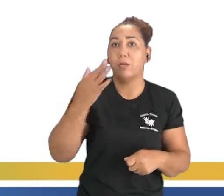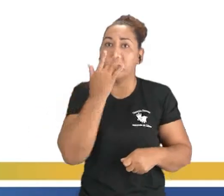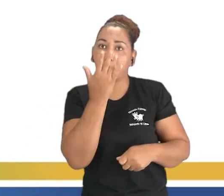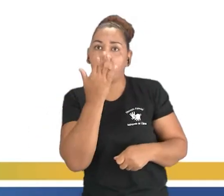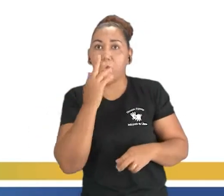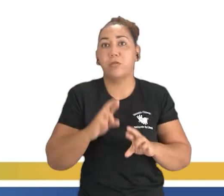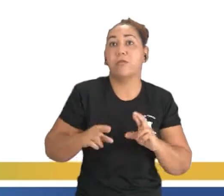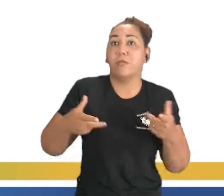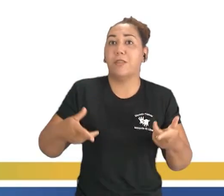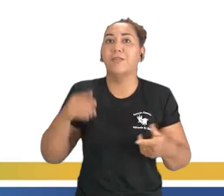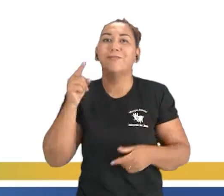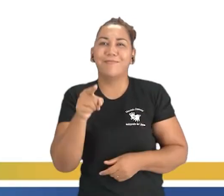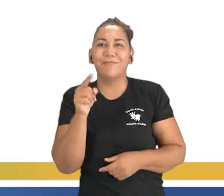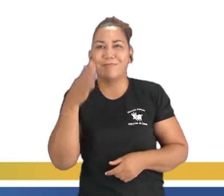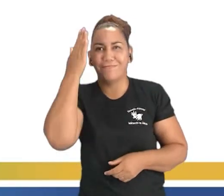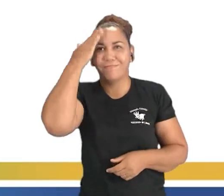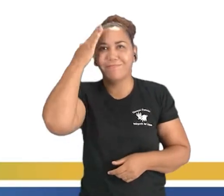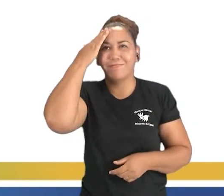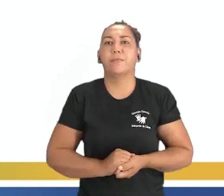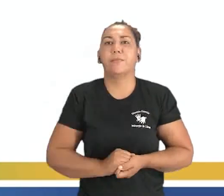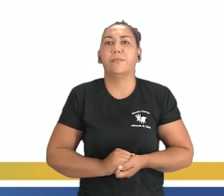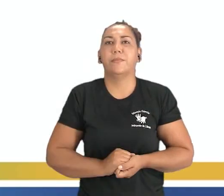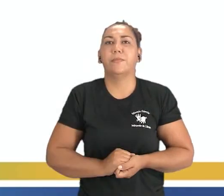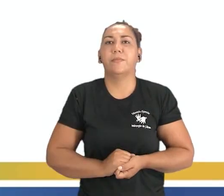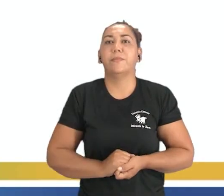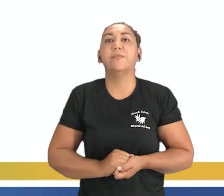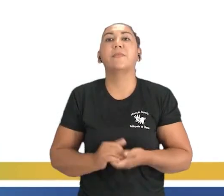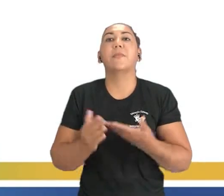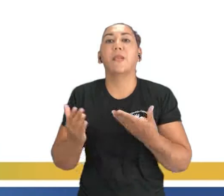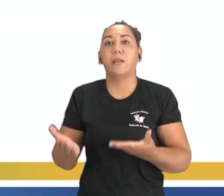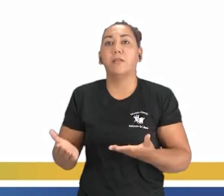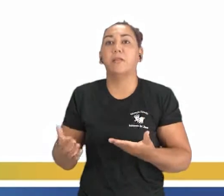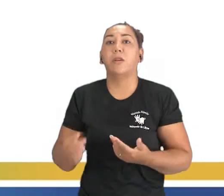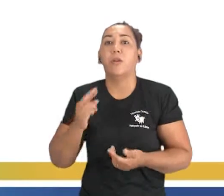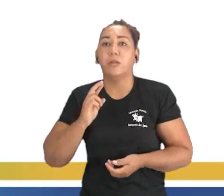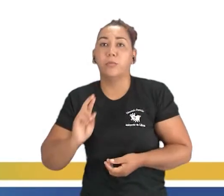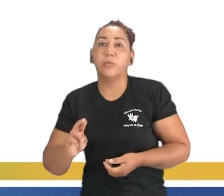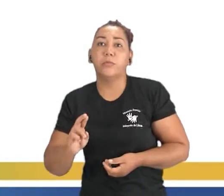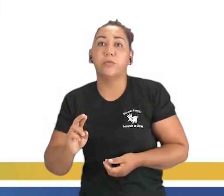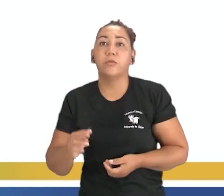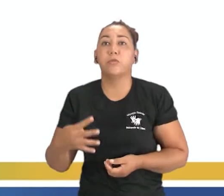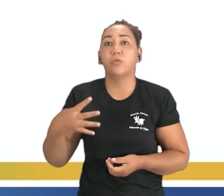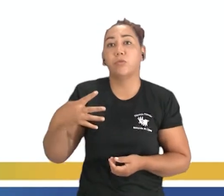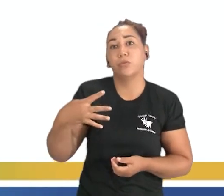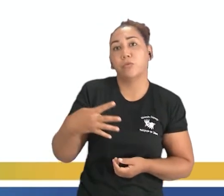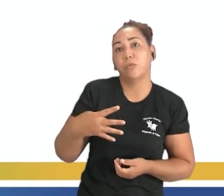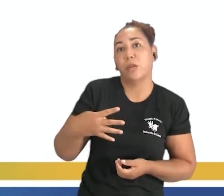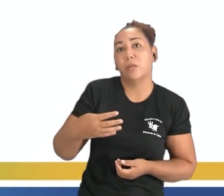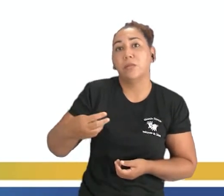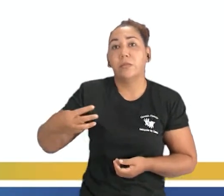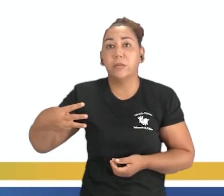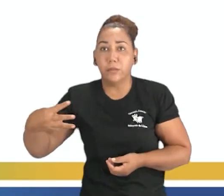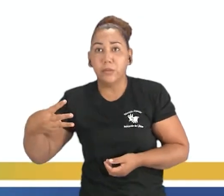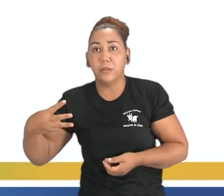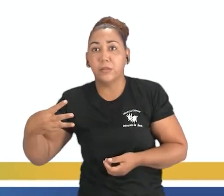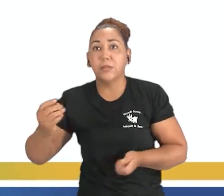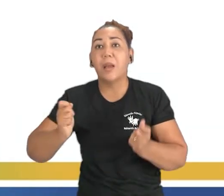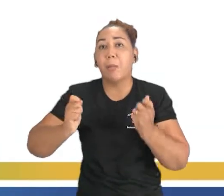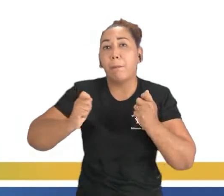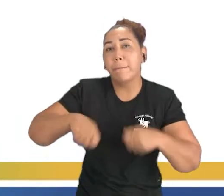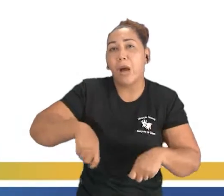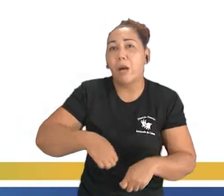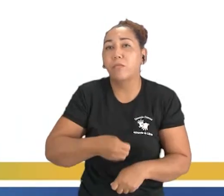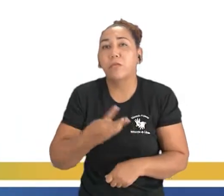bem? Você compreendeu a resolução desse exemplo? Então, o produto entre 4 e 3, né, que é essa quantidade de possibilidades, é